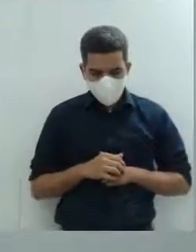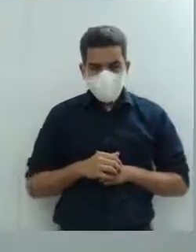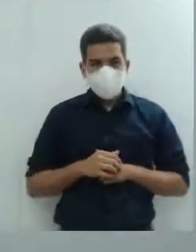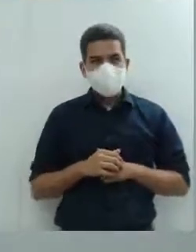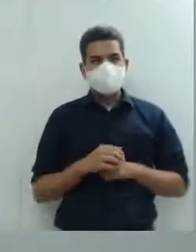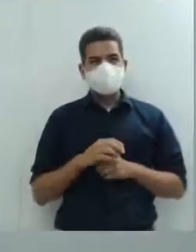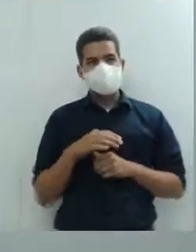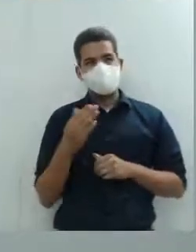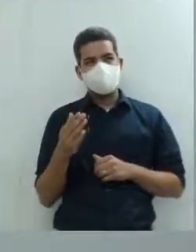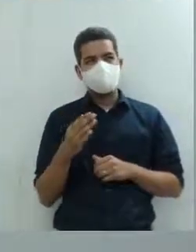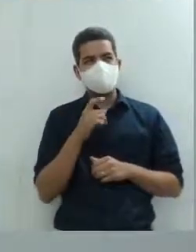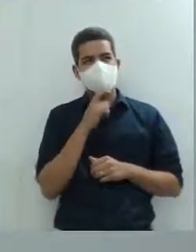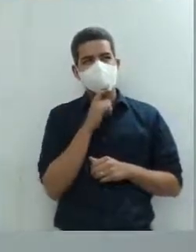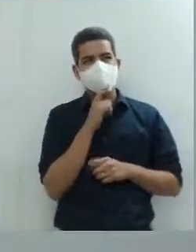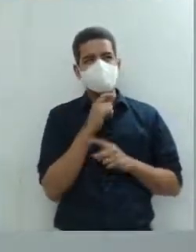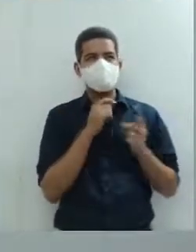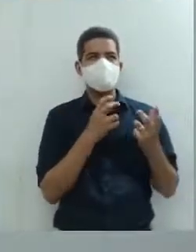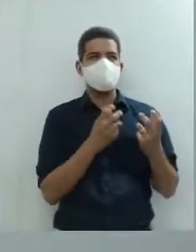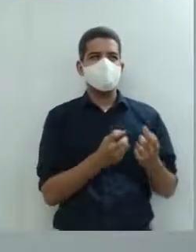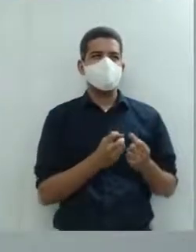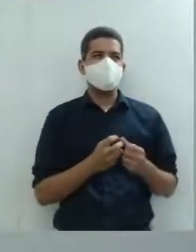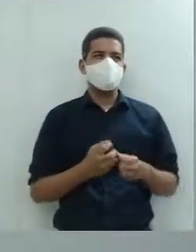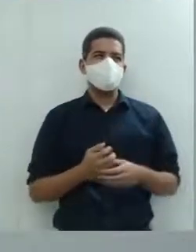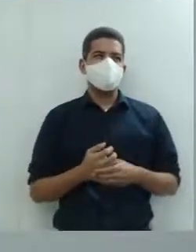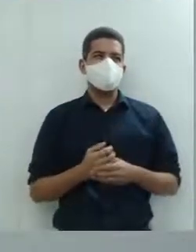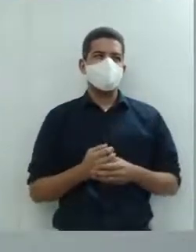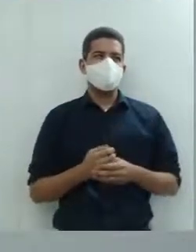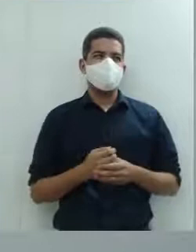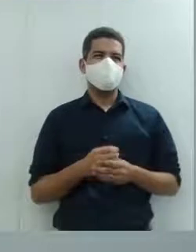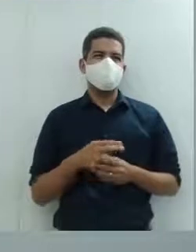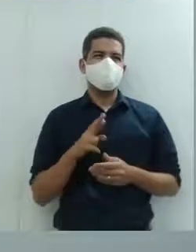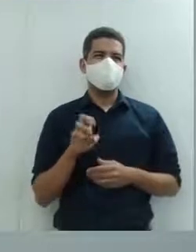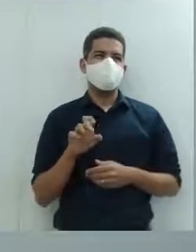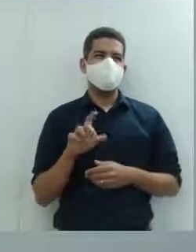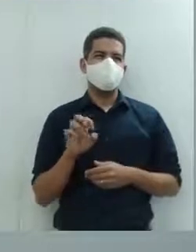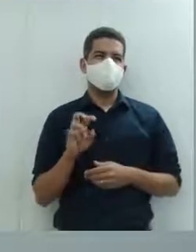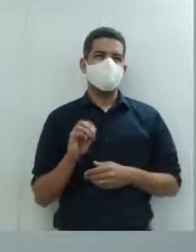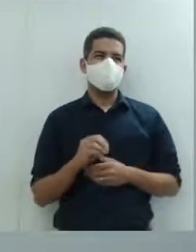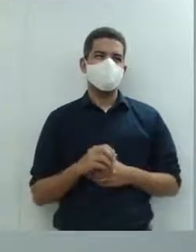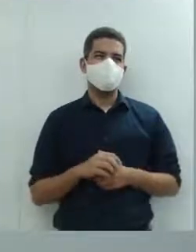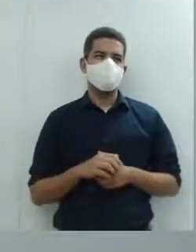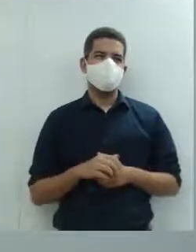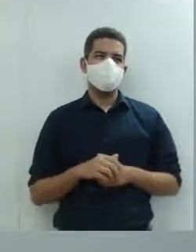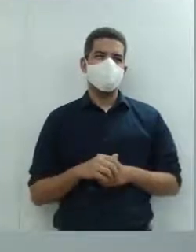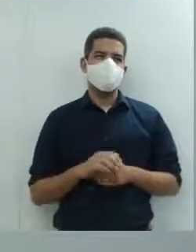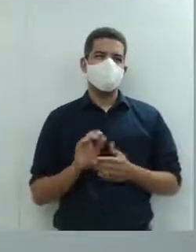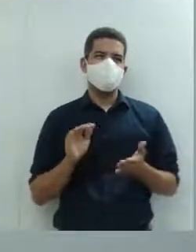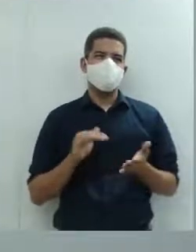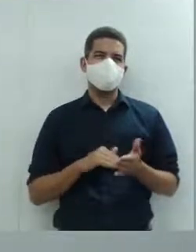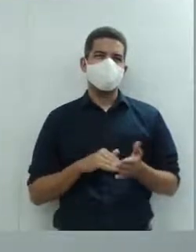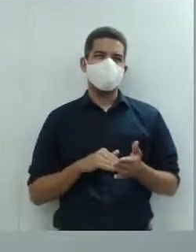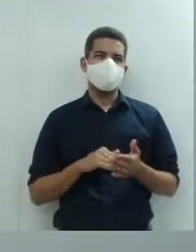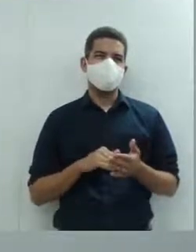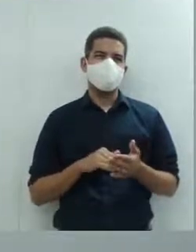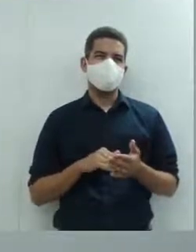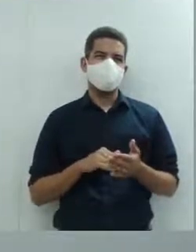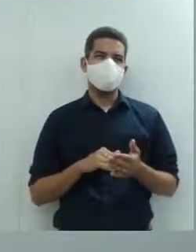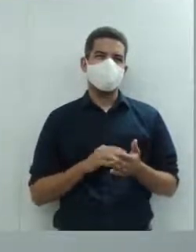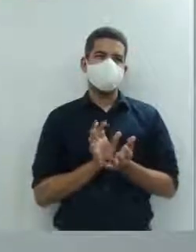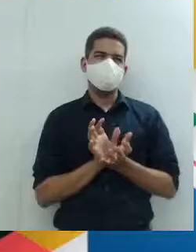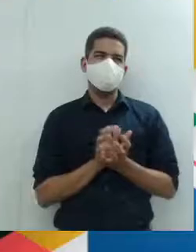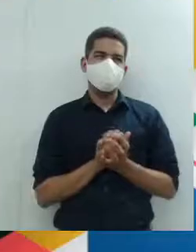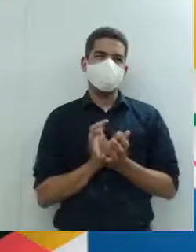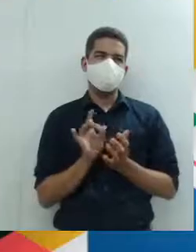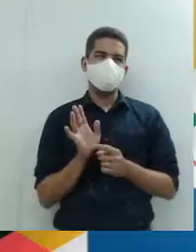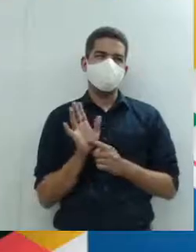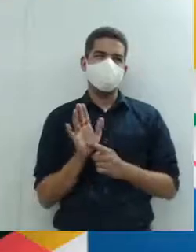lado bem seco. Quem faz isso? O relevo. Então o relevo é outro fator climático. E o último, para encerrar, aqui meu Pernambuco, só para mostrar